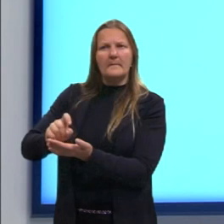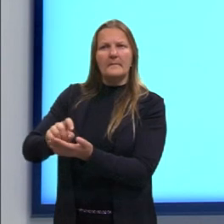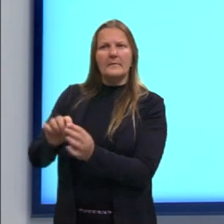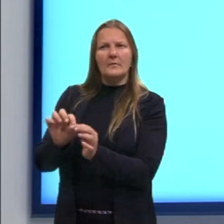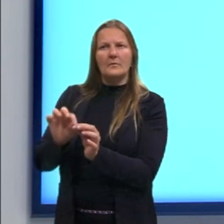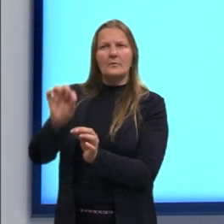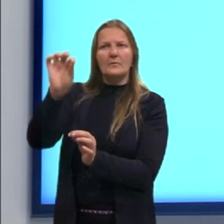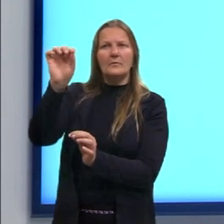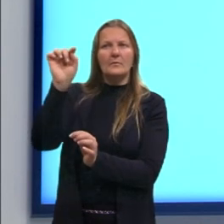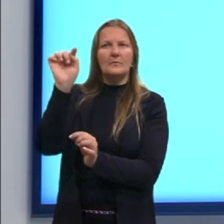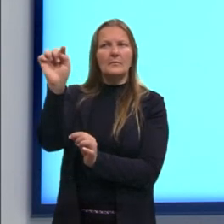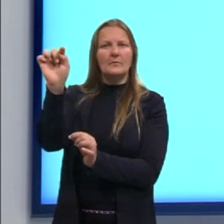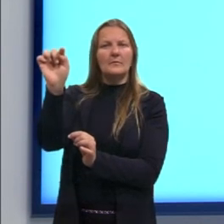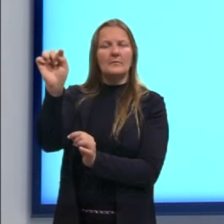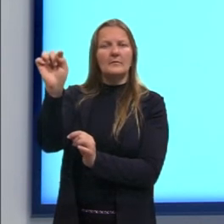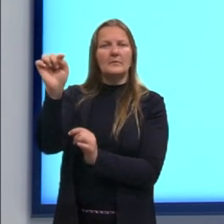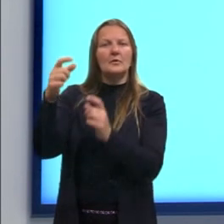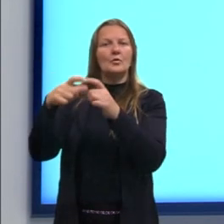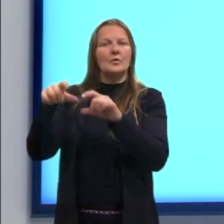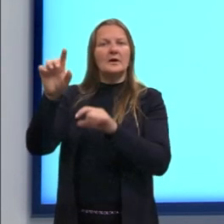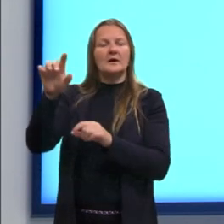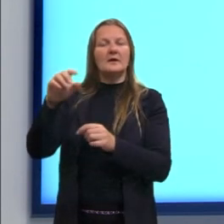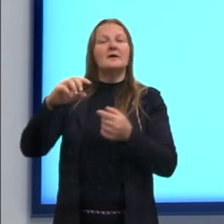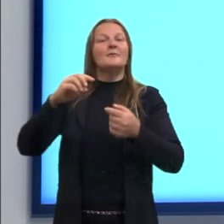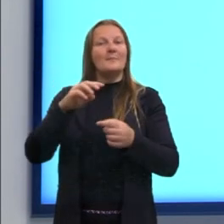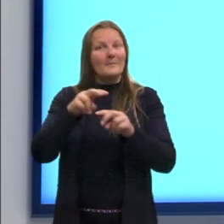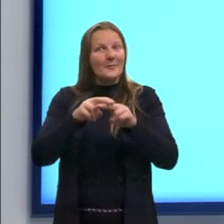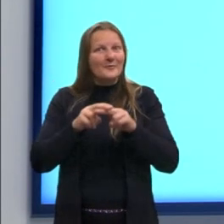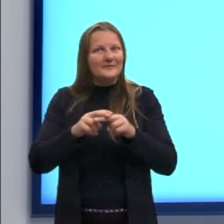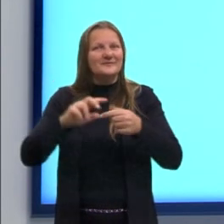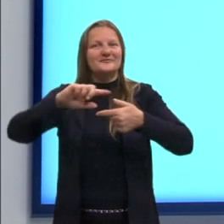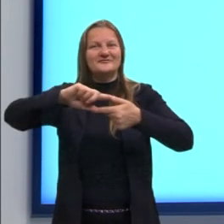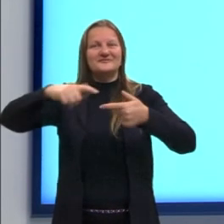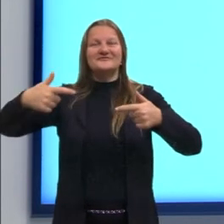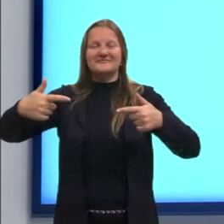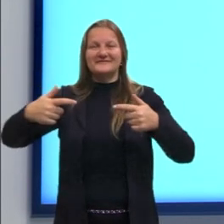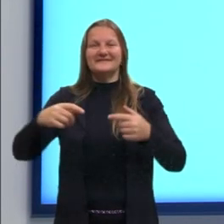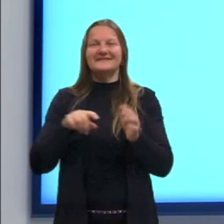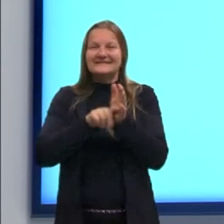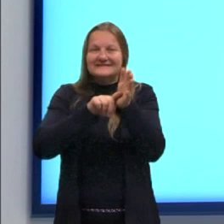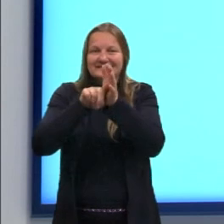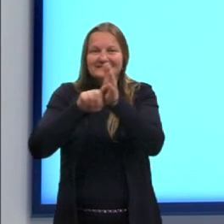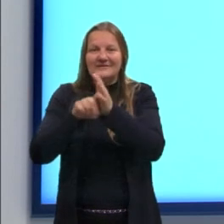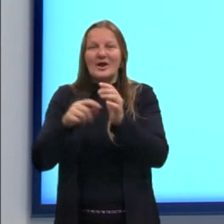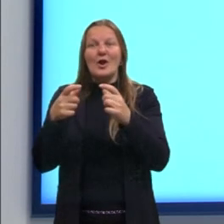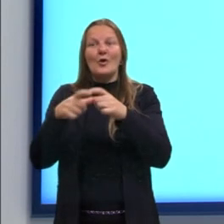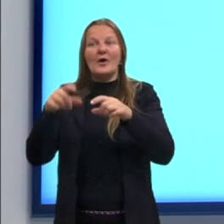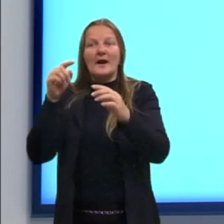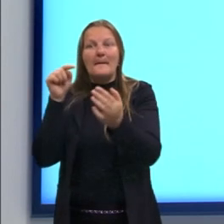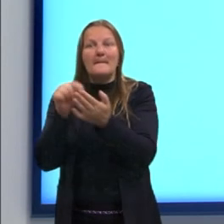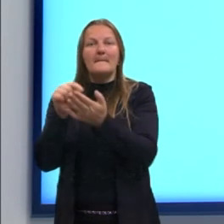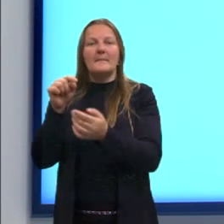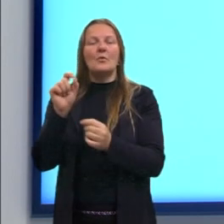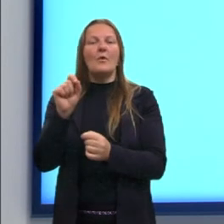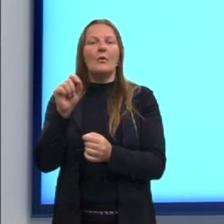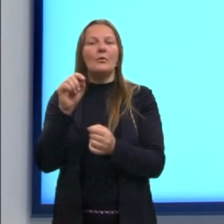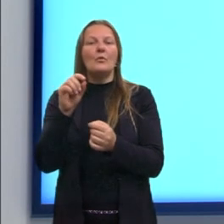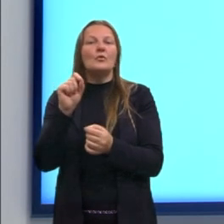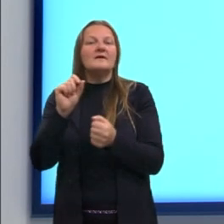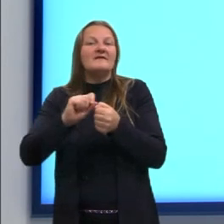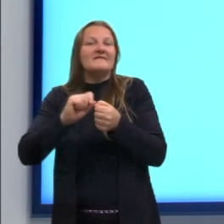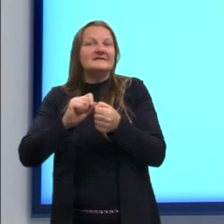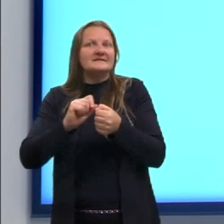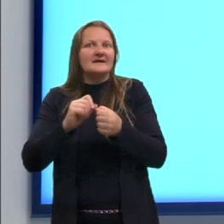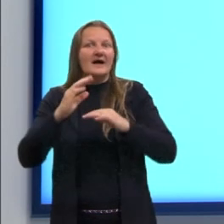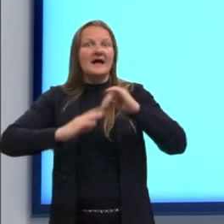que é muito utilizada então nessa área da geometria analítica localização desse ponto para saber qual ação o computador